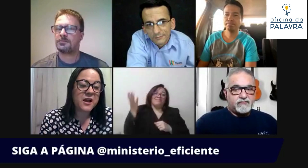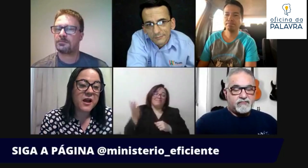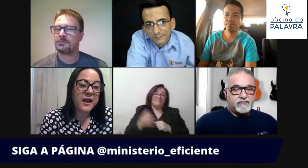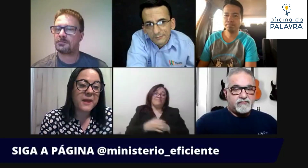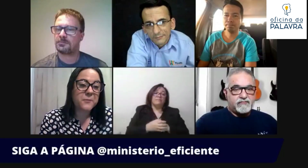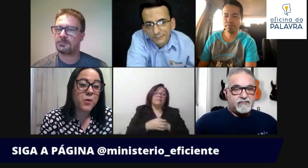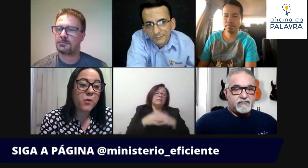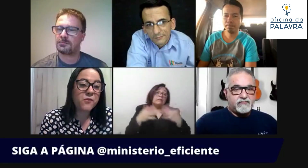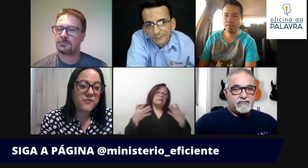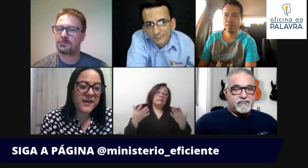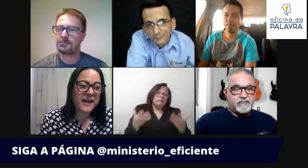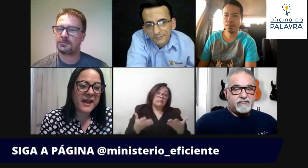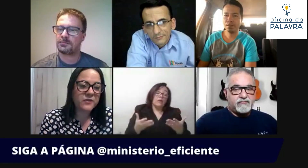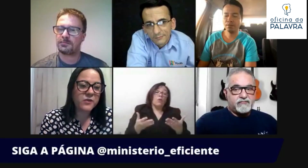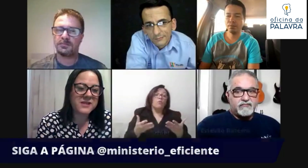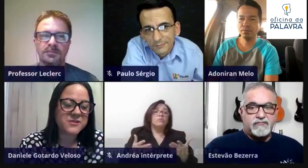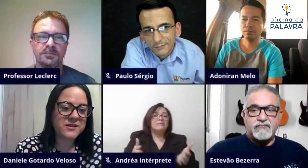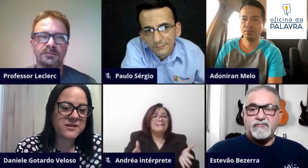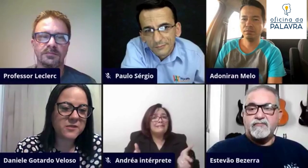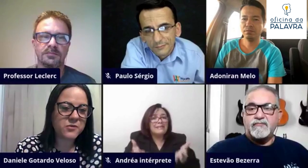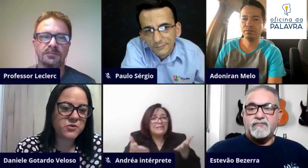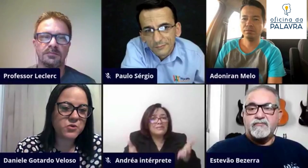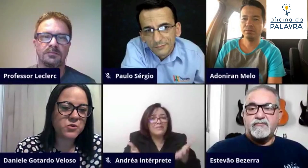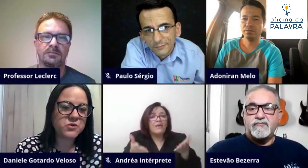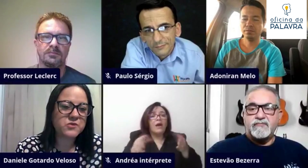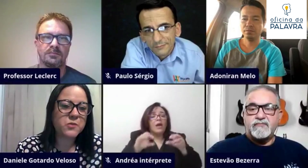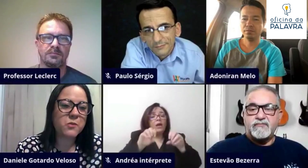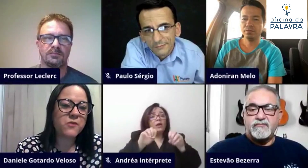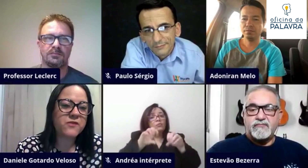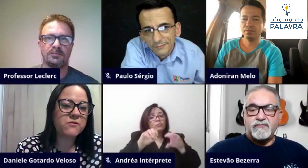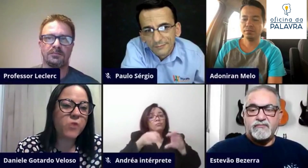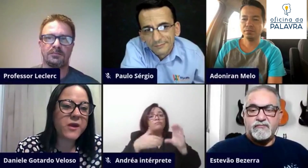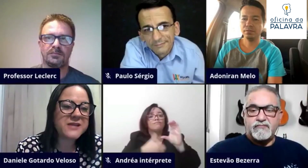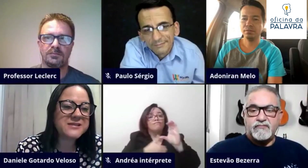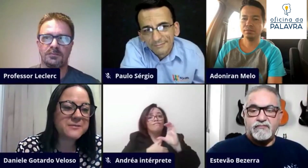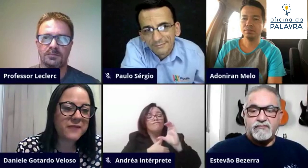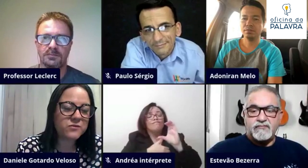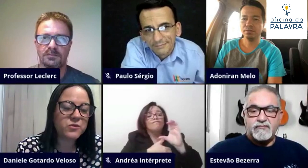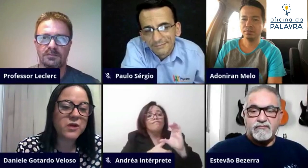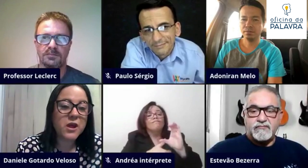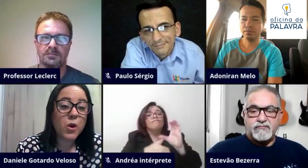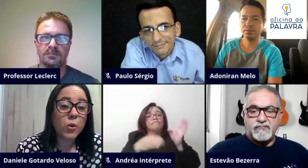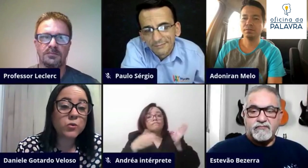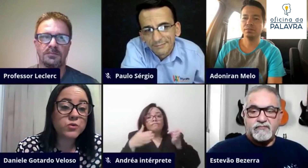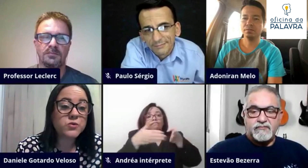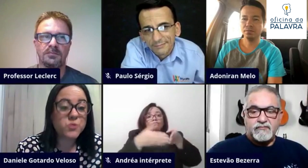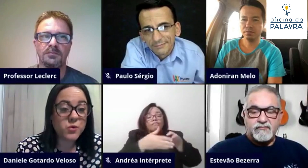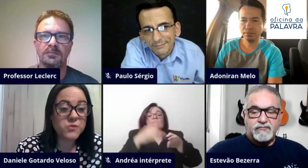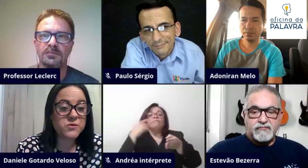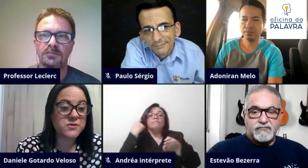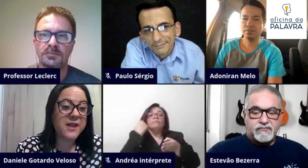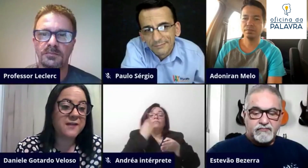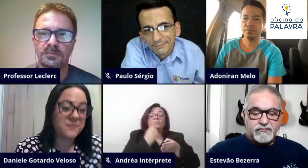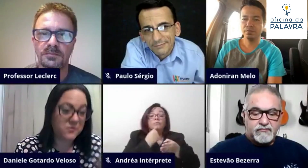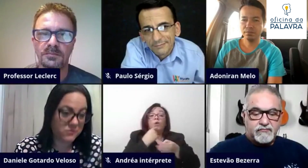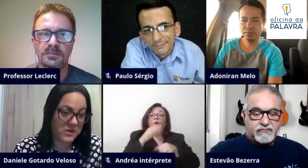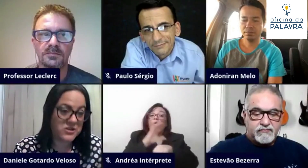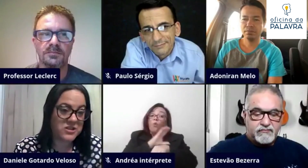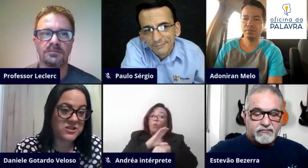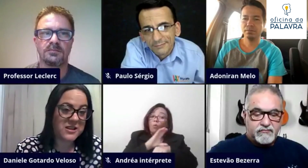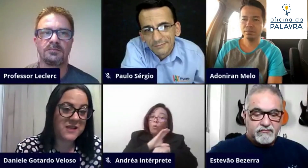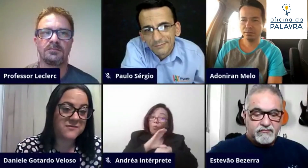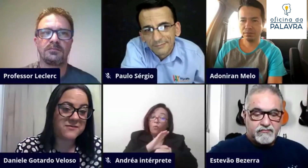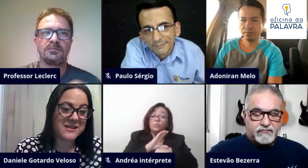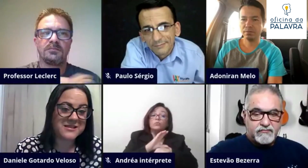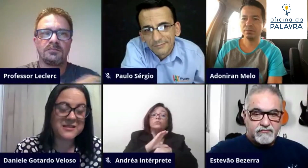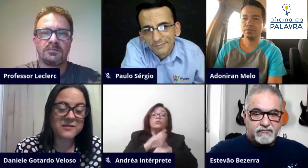assim, promover a educação cristã para os surdos, promover um conhecimento. Um dos cursos, né, então, que a